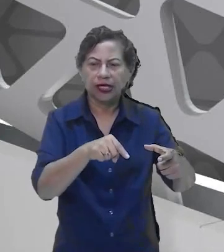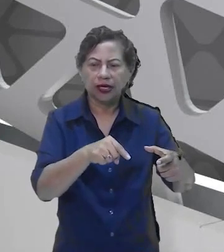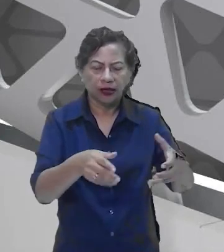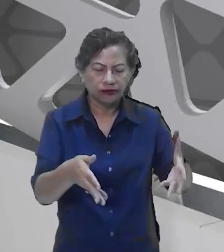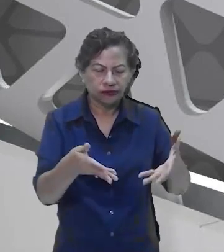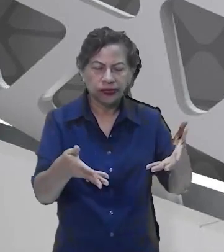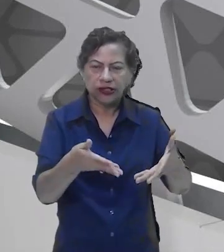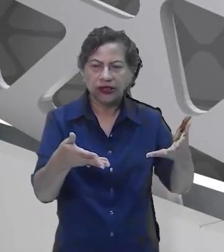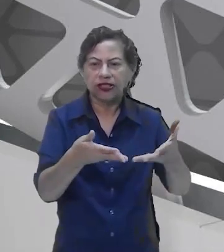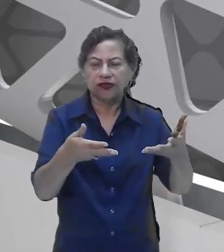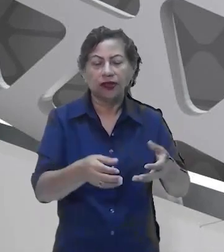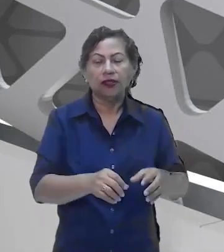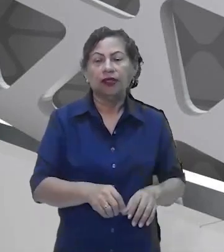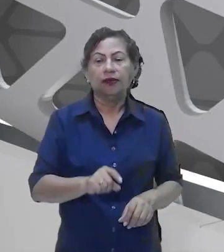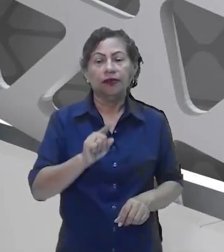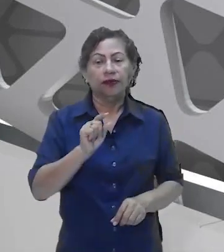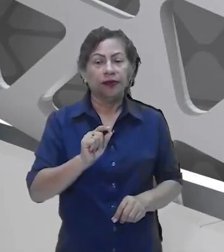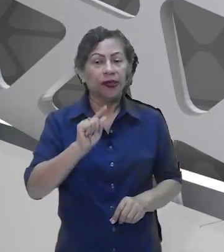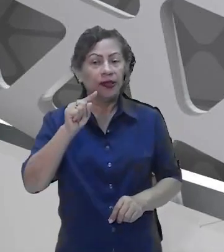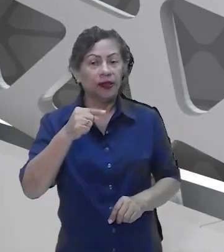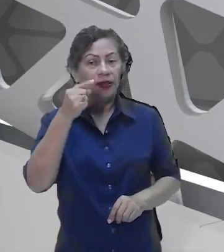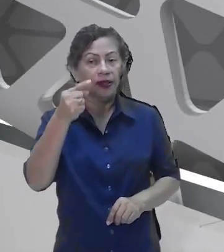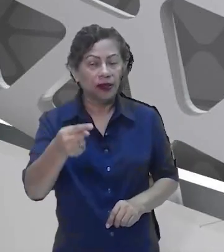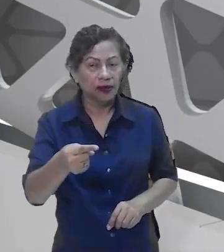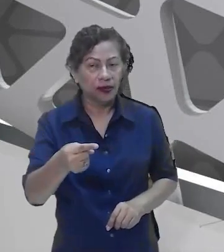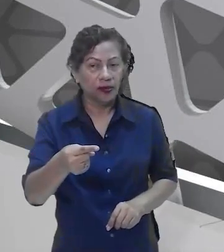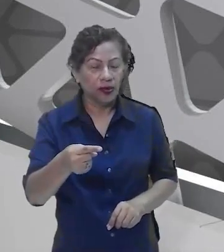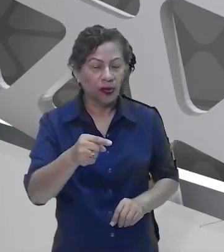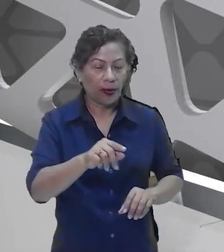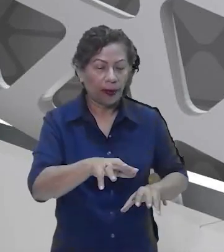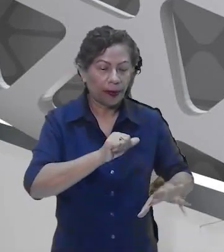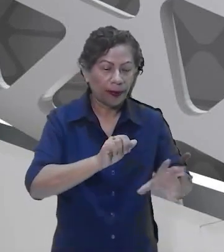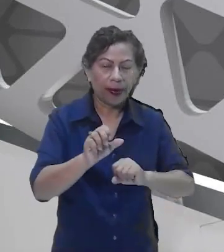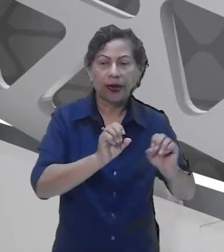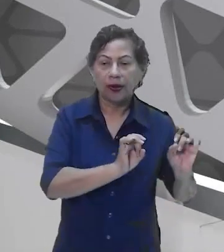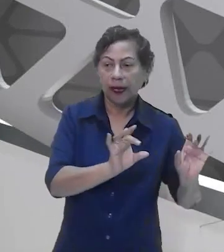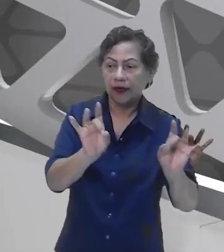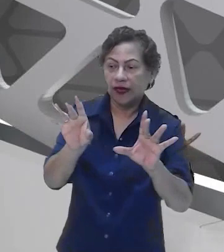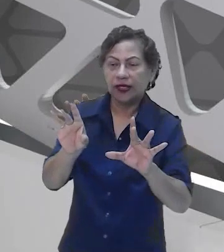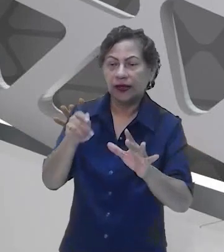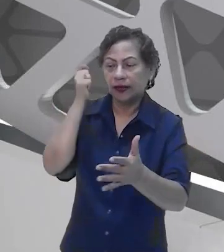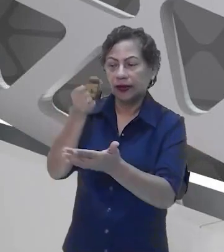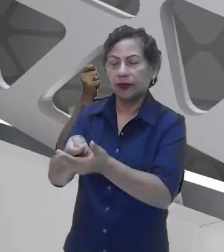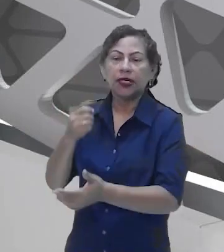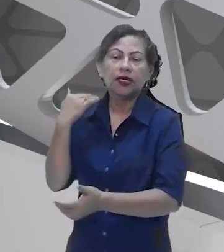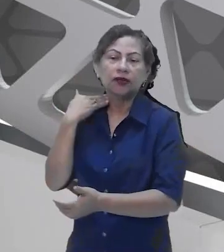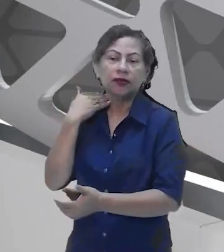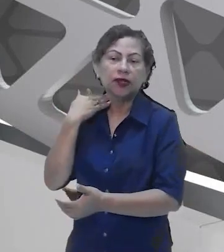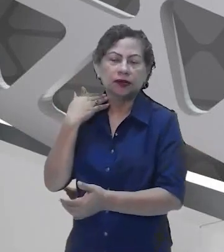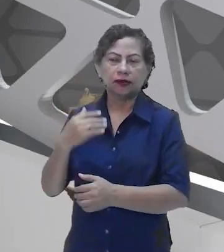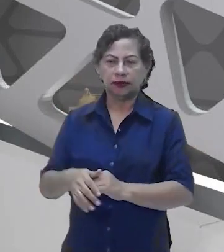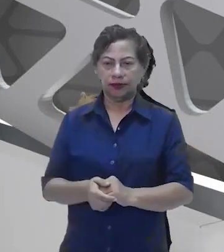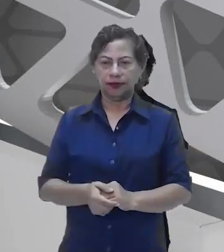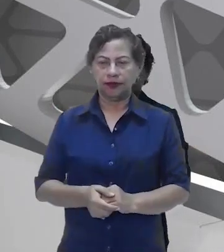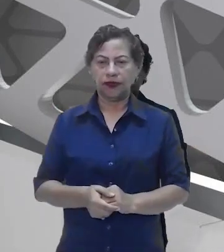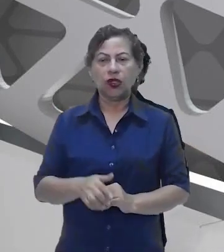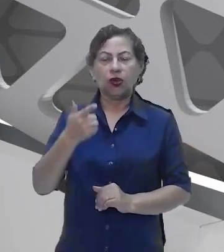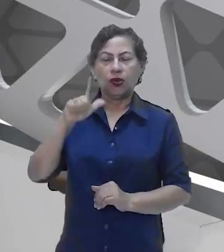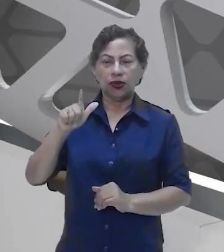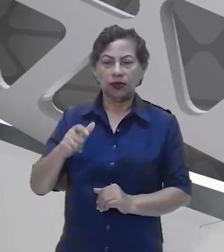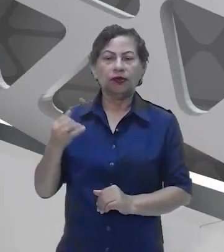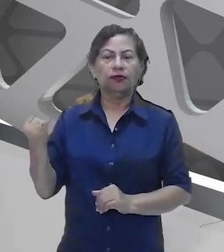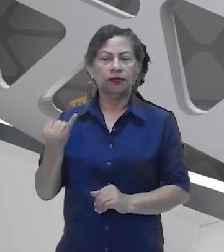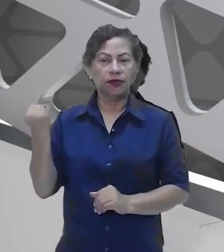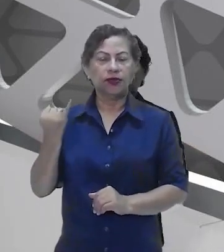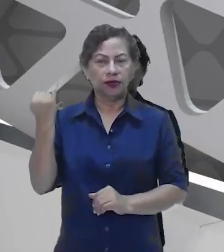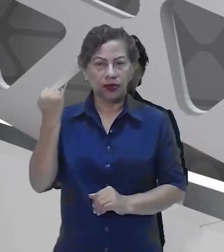de dinheiro. E ele tem que recorrer às instituições financeiras, aos bancos, para conseguir esse dinheiro. Outro ponto